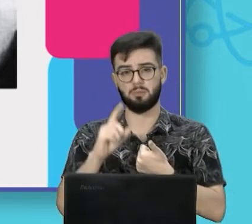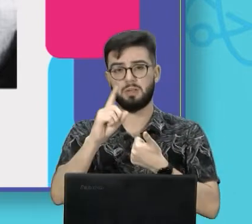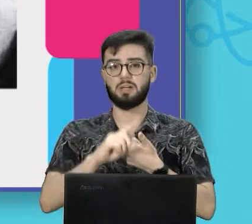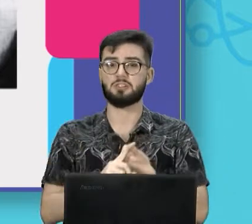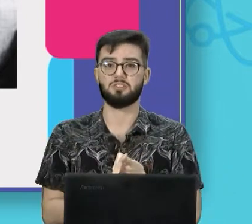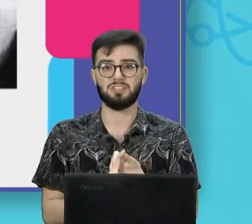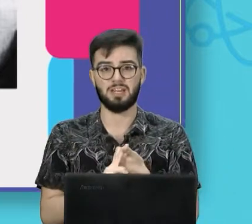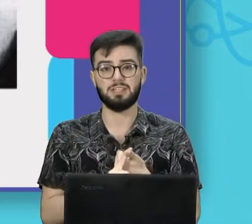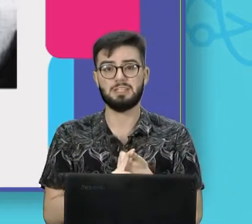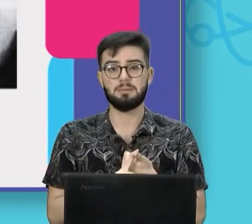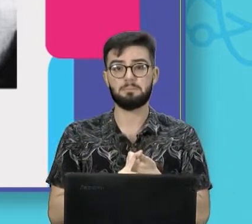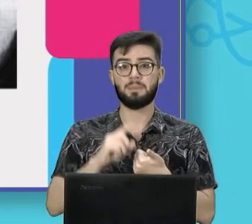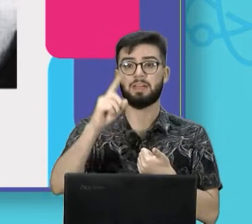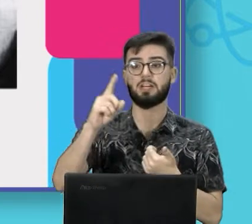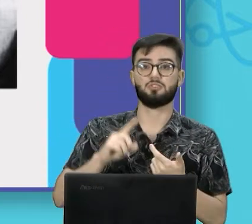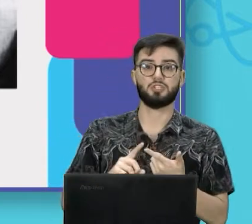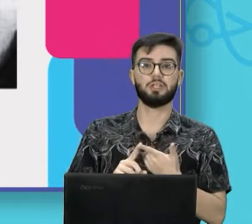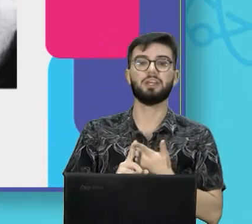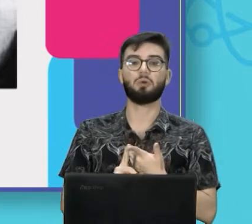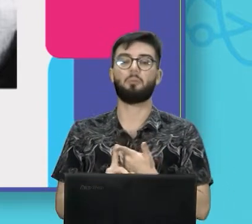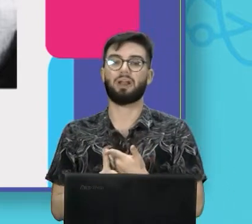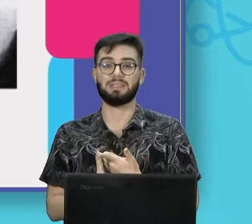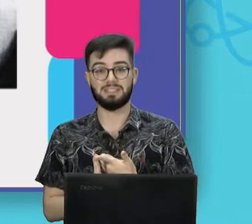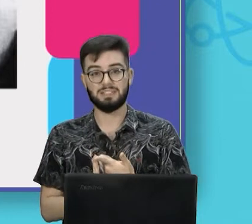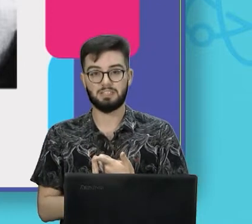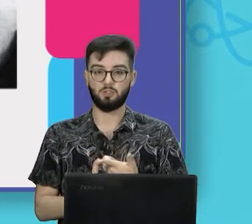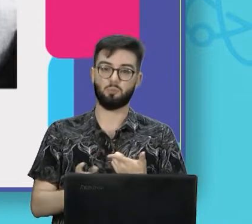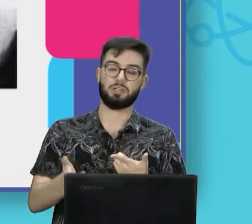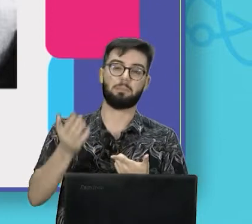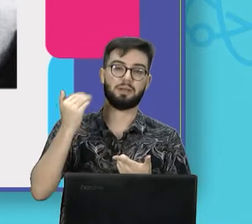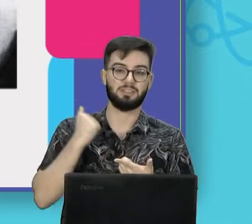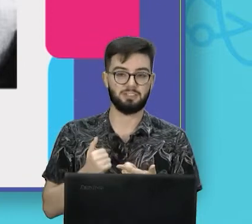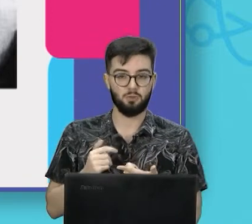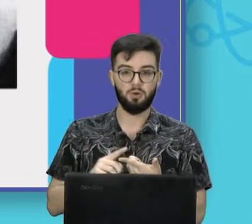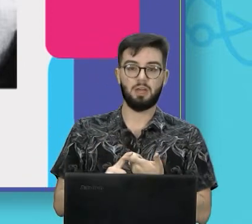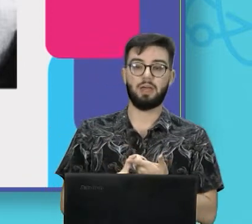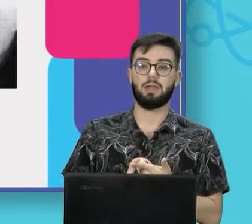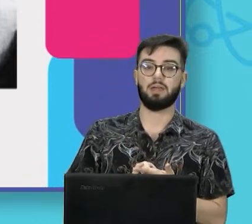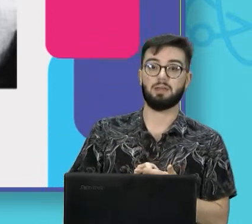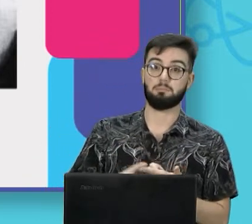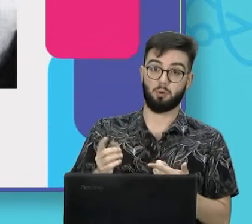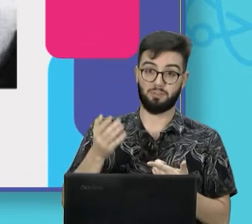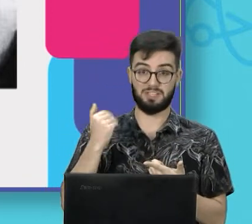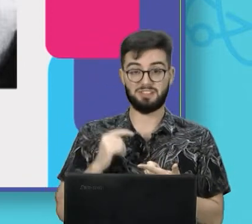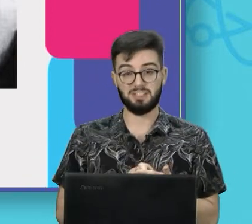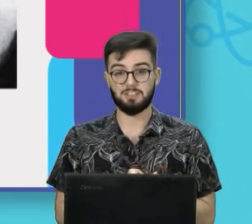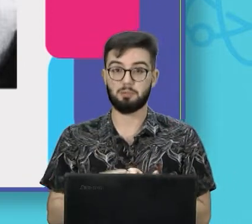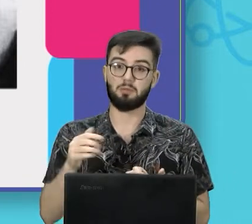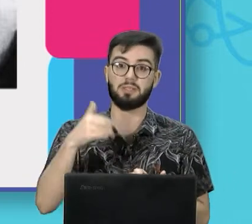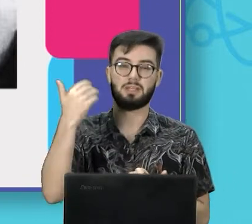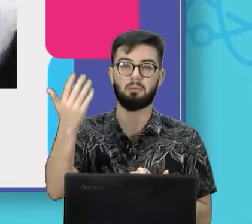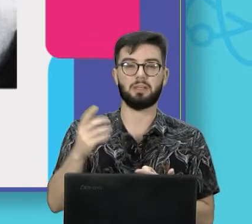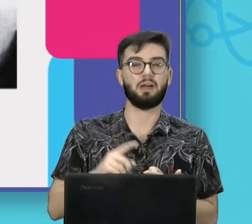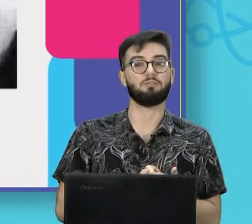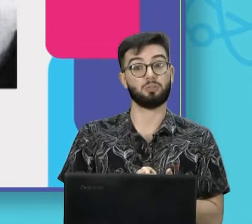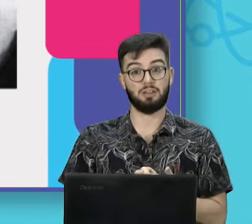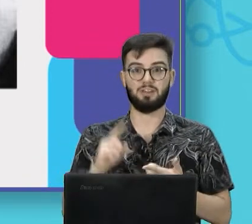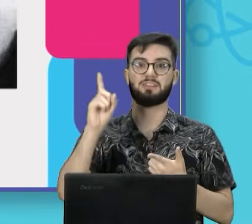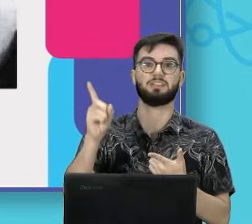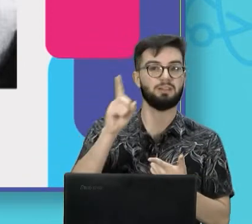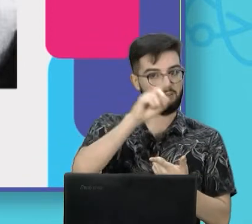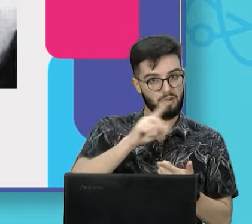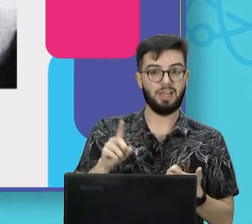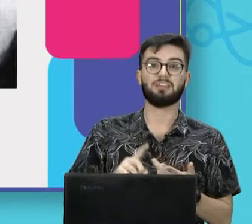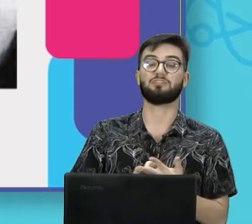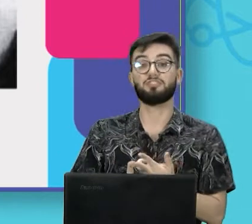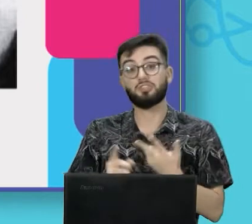entendermos por exemplo que a gente cidadania o direito à moradia Como já apareceu em Provas recentes principalmente trabalhando a